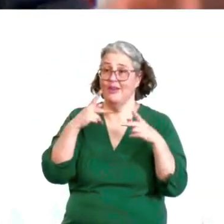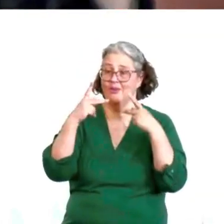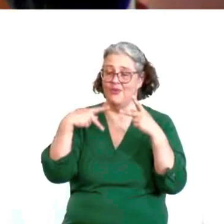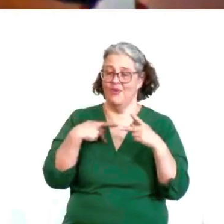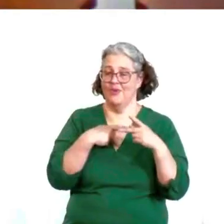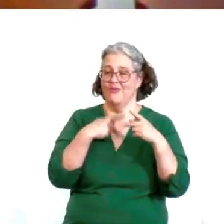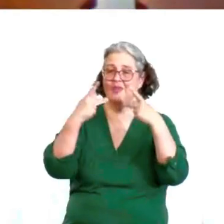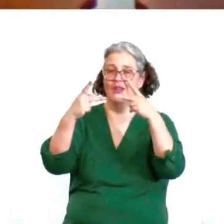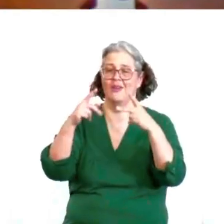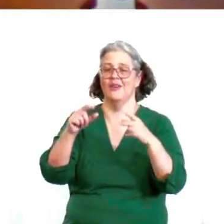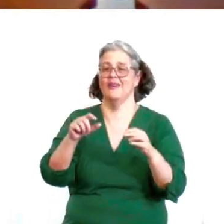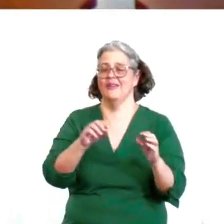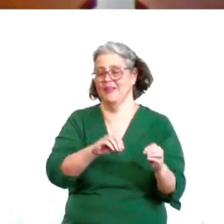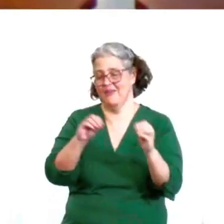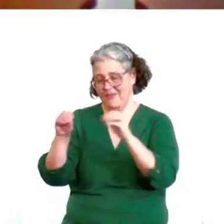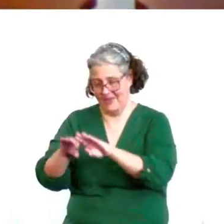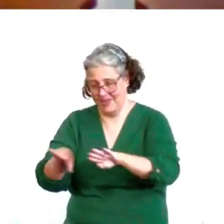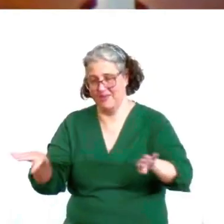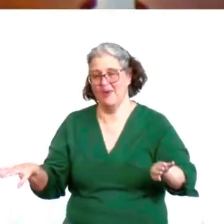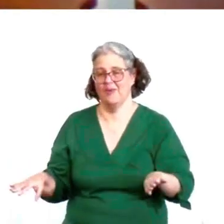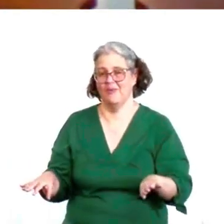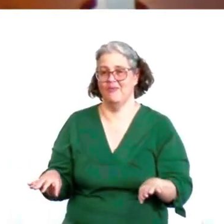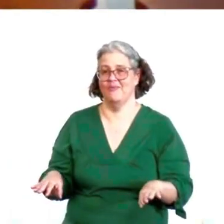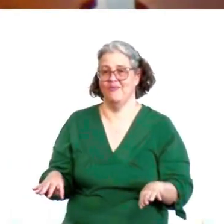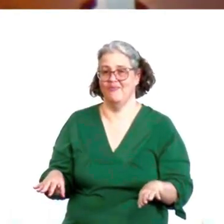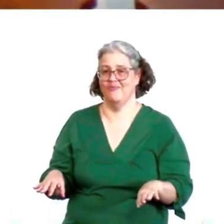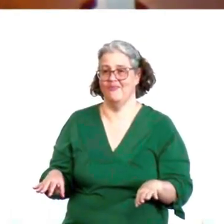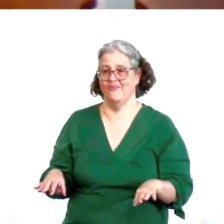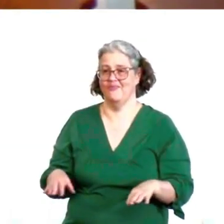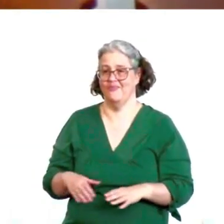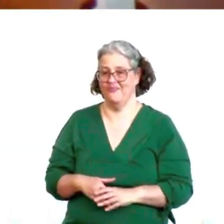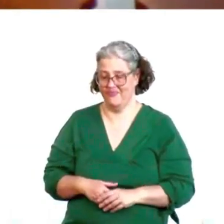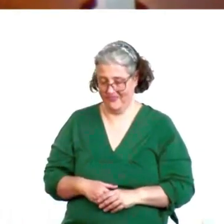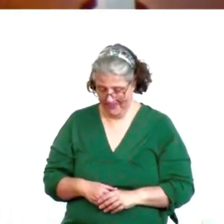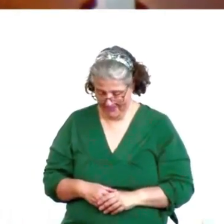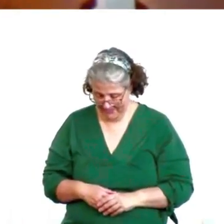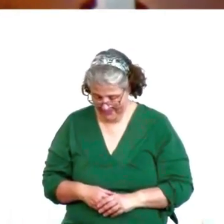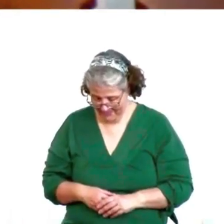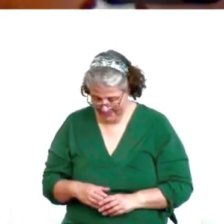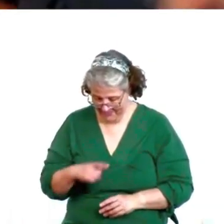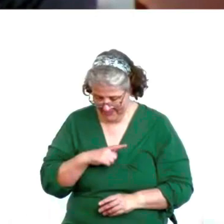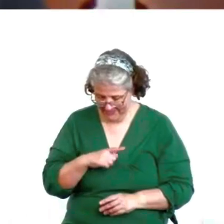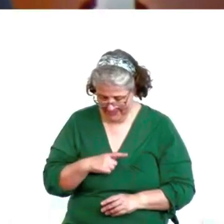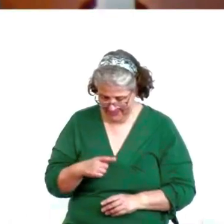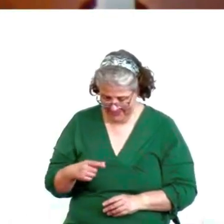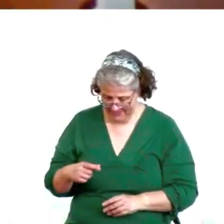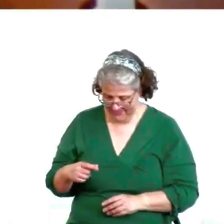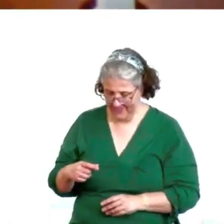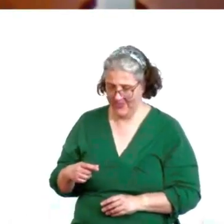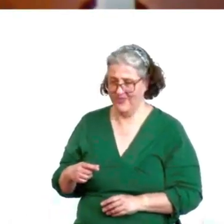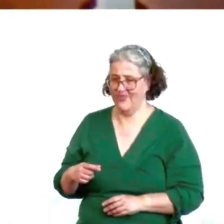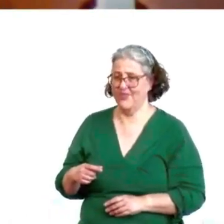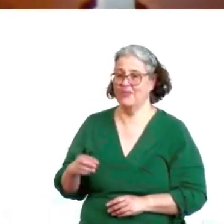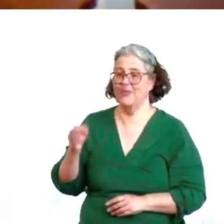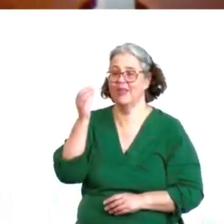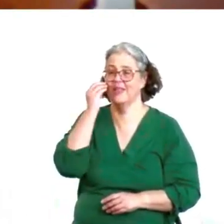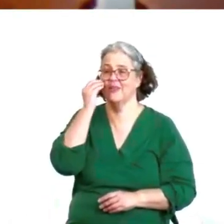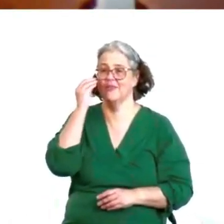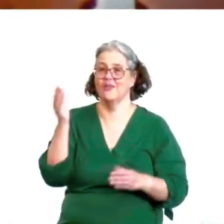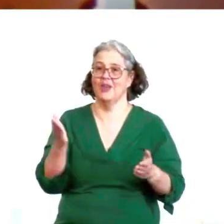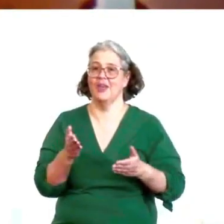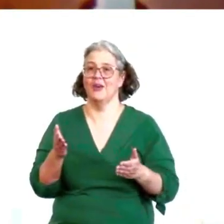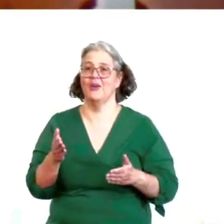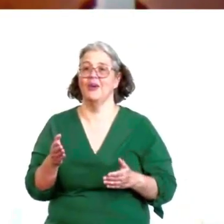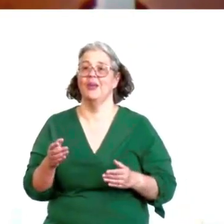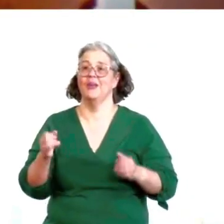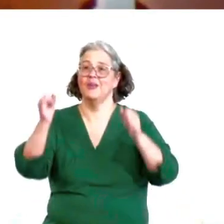Deus nos chamou para deixar as coisas que não são dele para trás, para desfrutar agora dos benefícios que ele